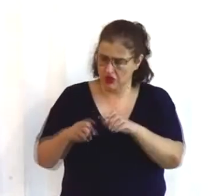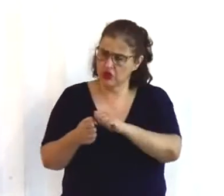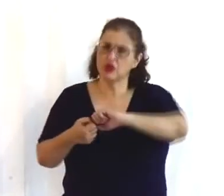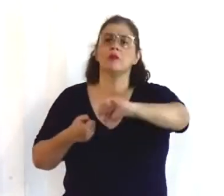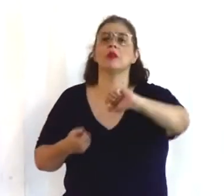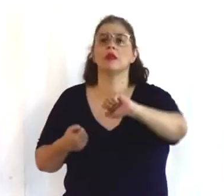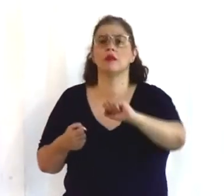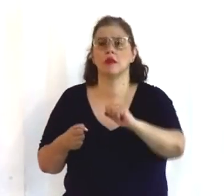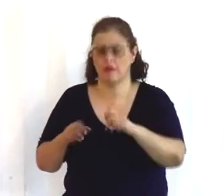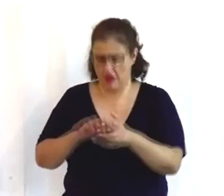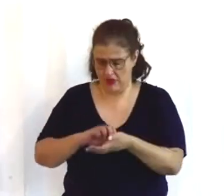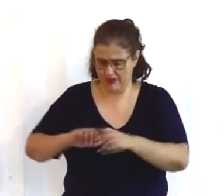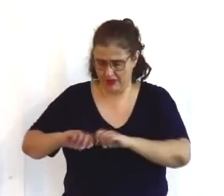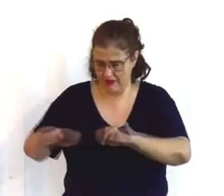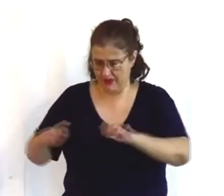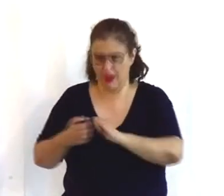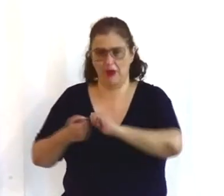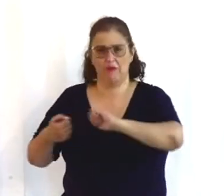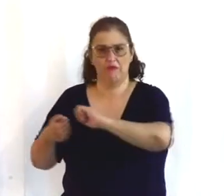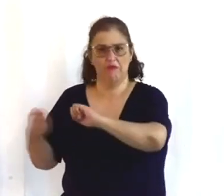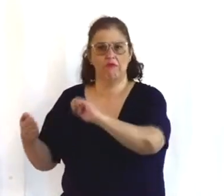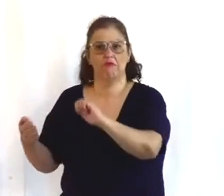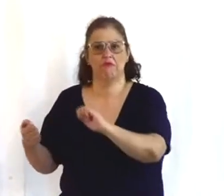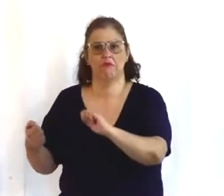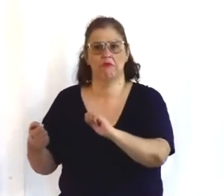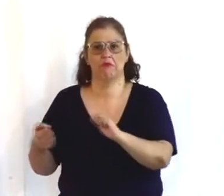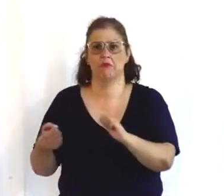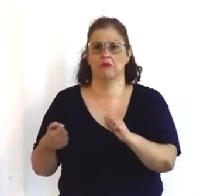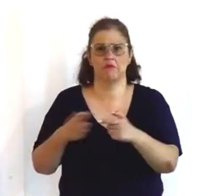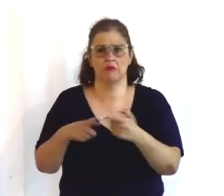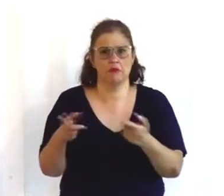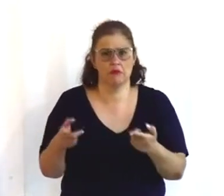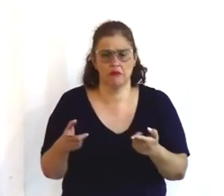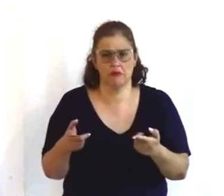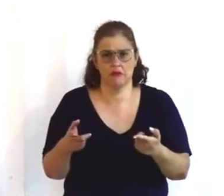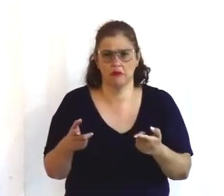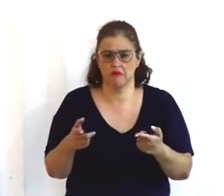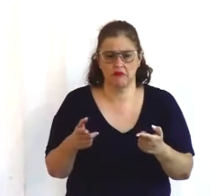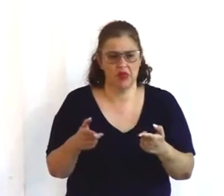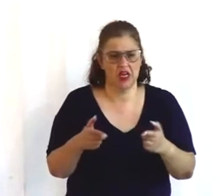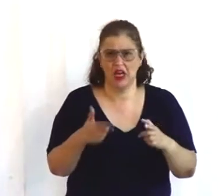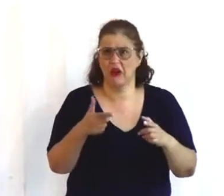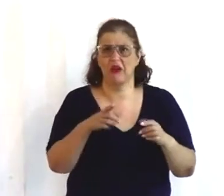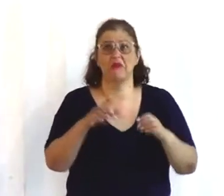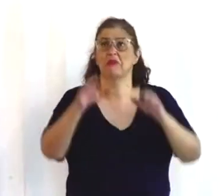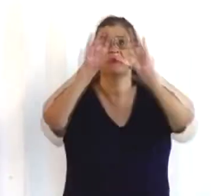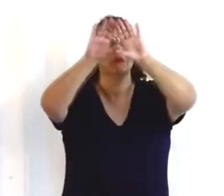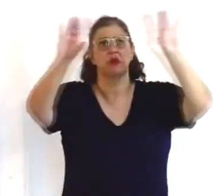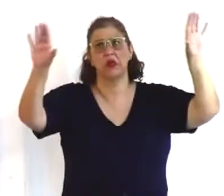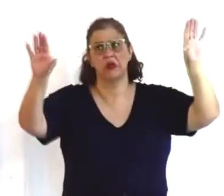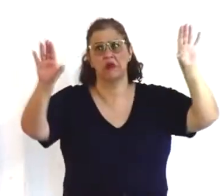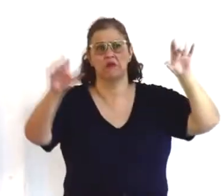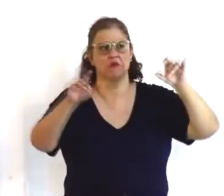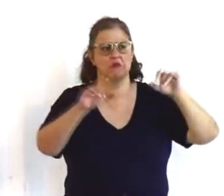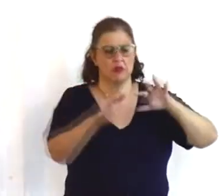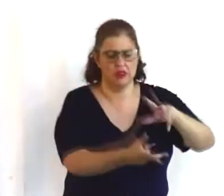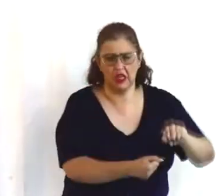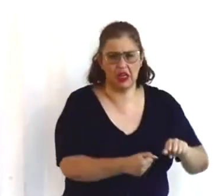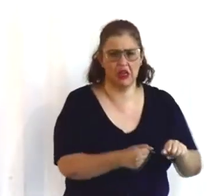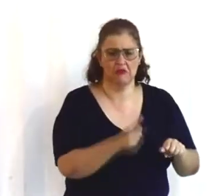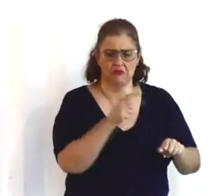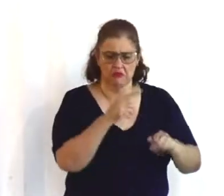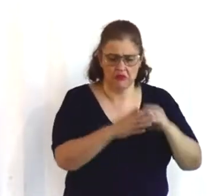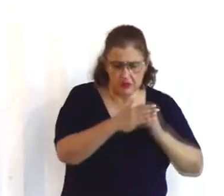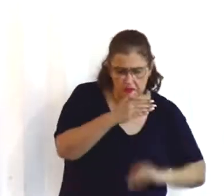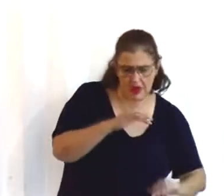Ora, nem no céu, nem sobre a terra, nem debaixo da terra, ninguém podia